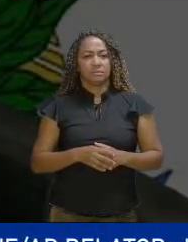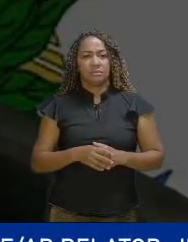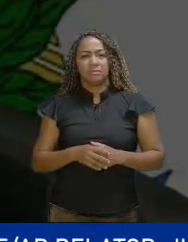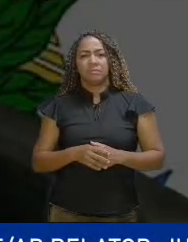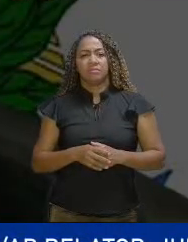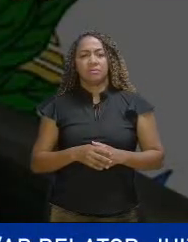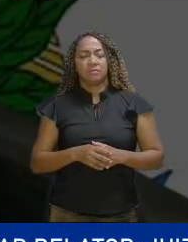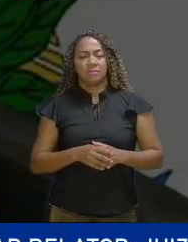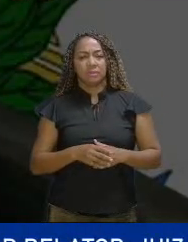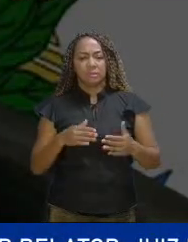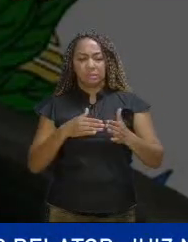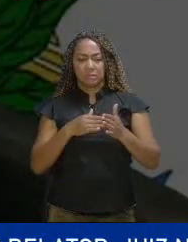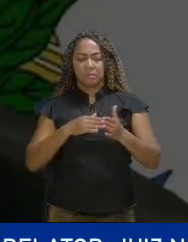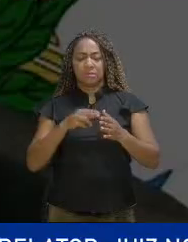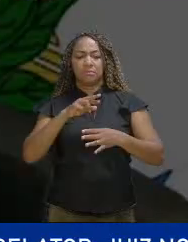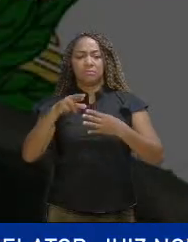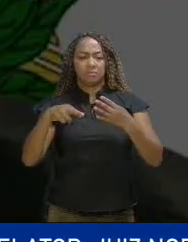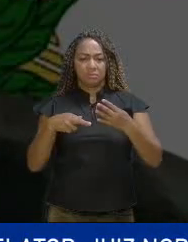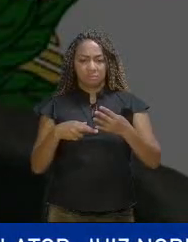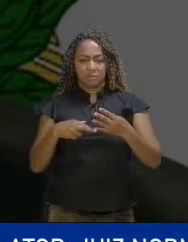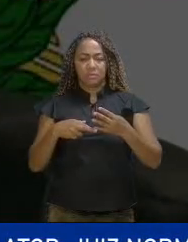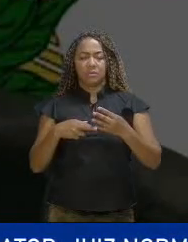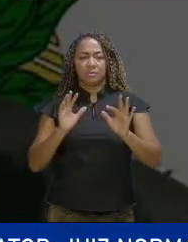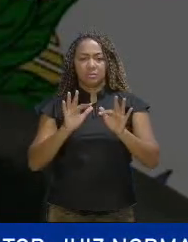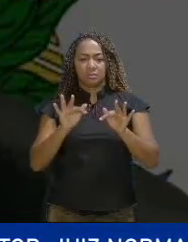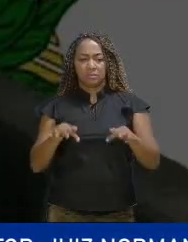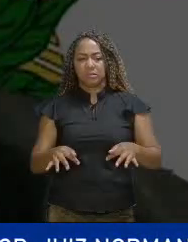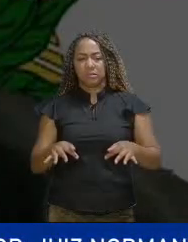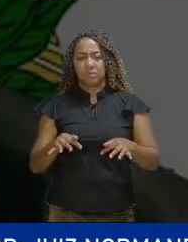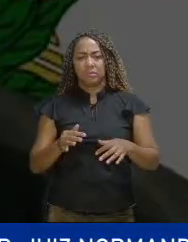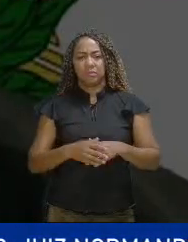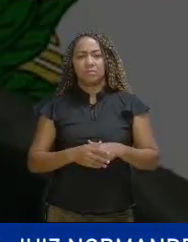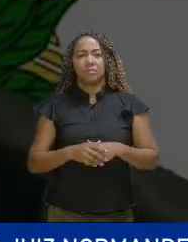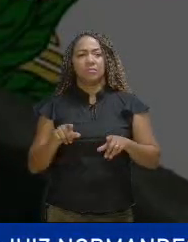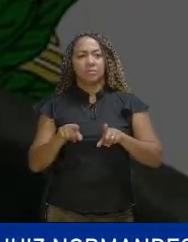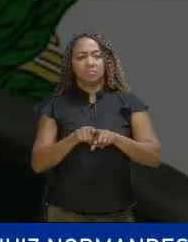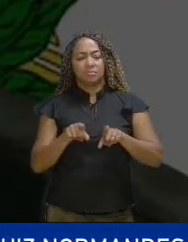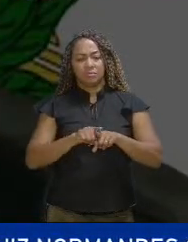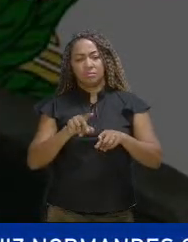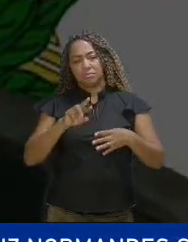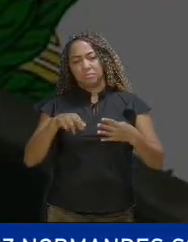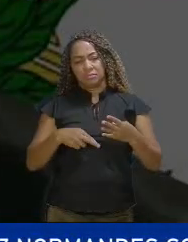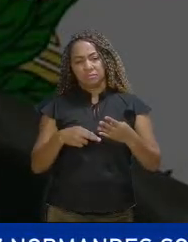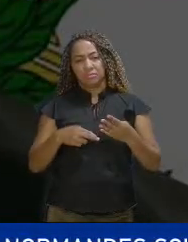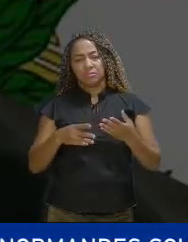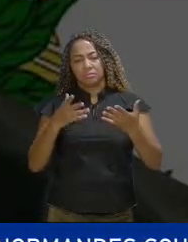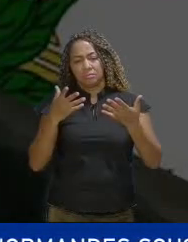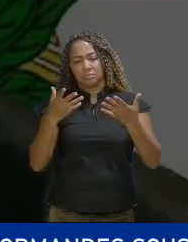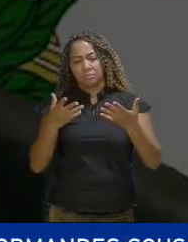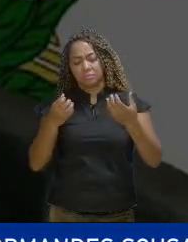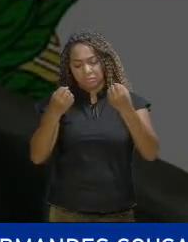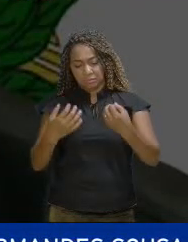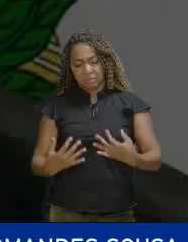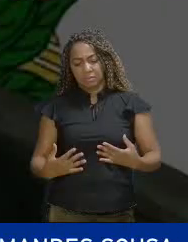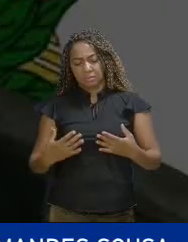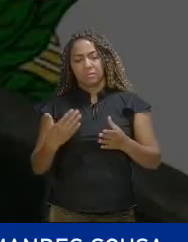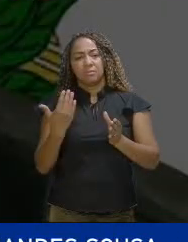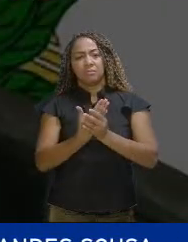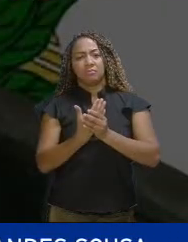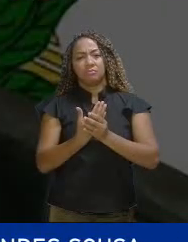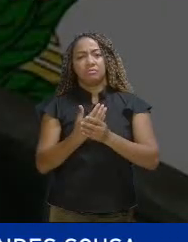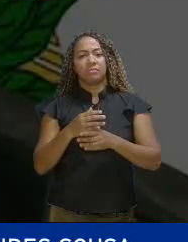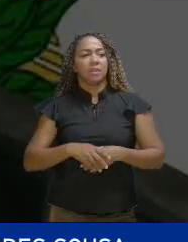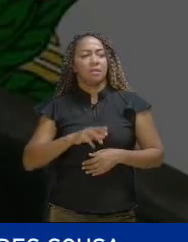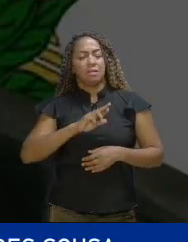a juntada em fase recursal, em fase final ou em sede de recurso, como aqui foi feito. Então,